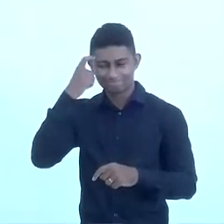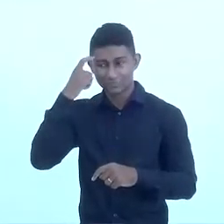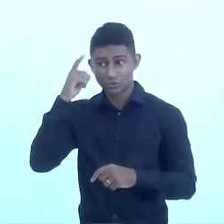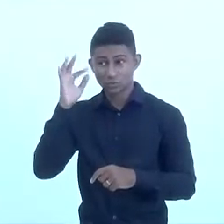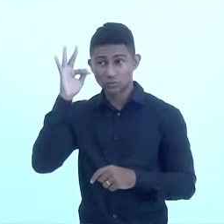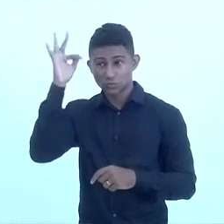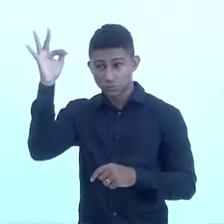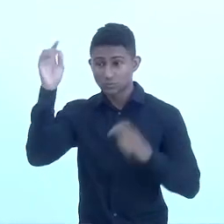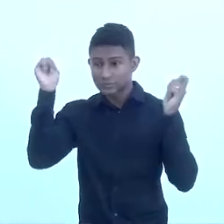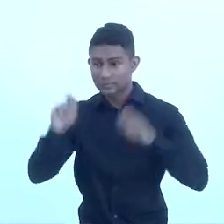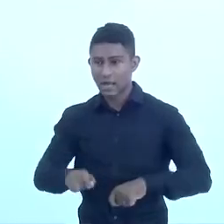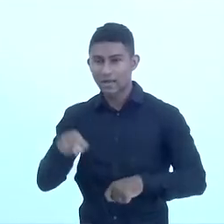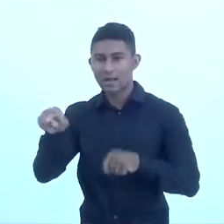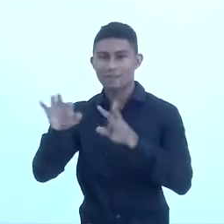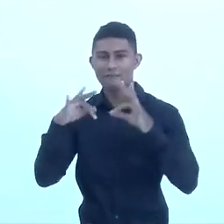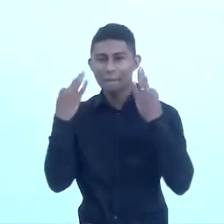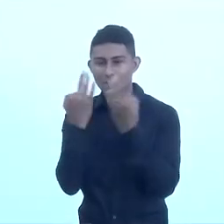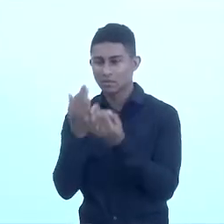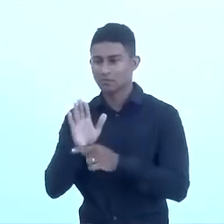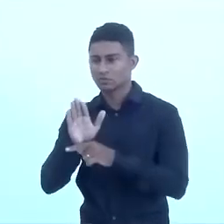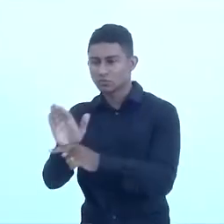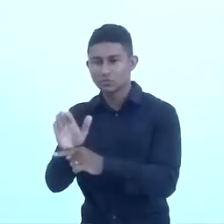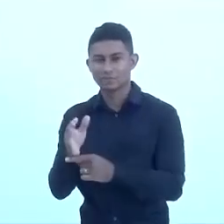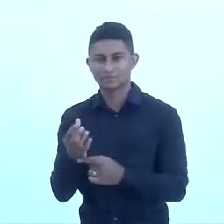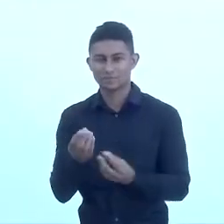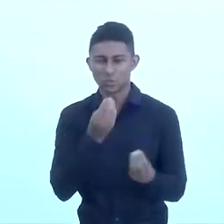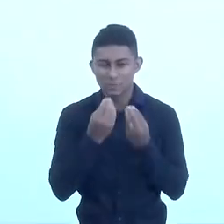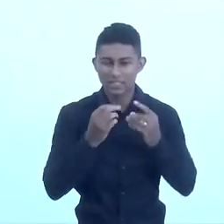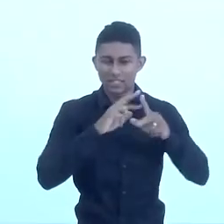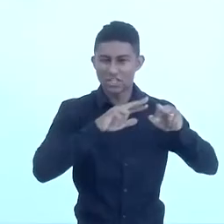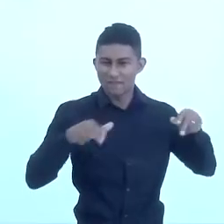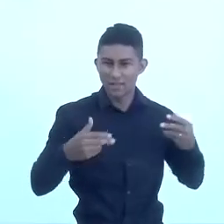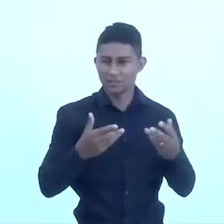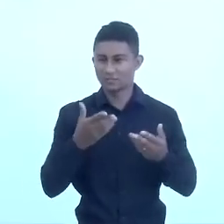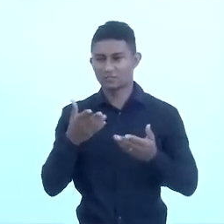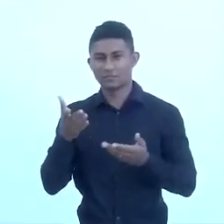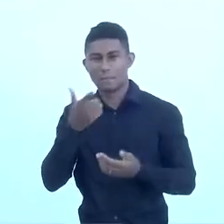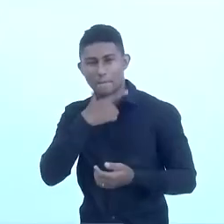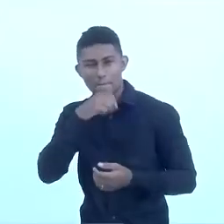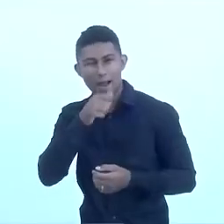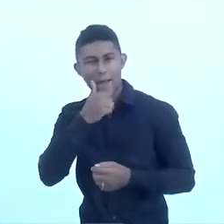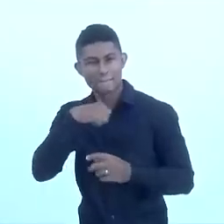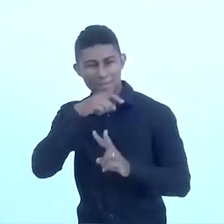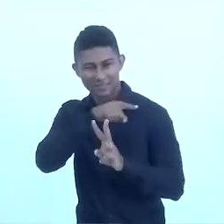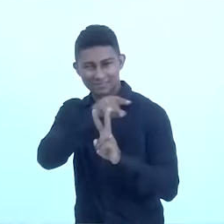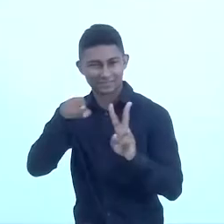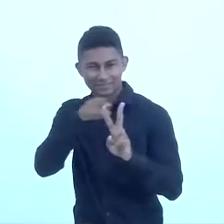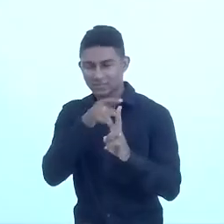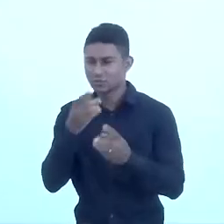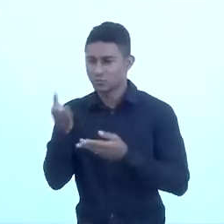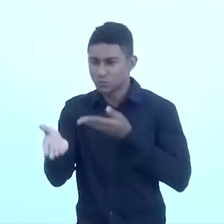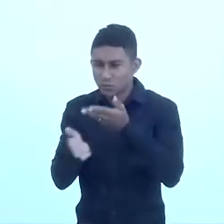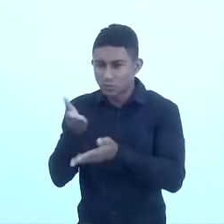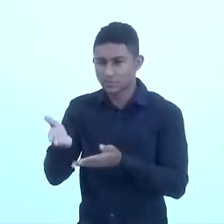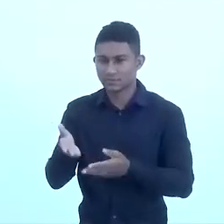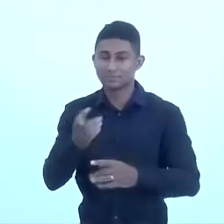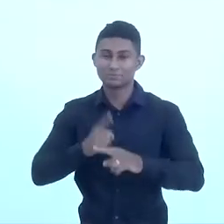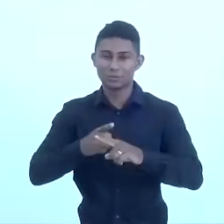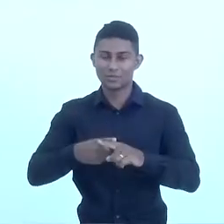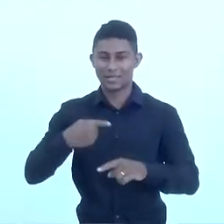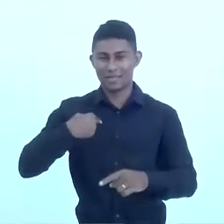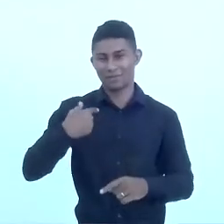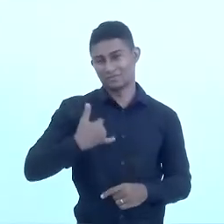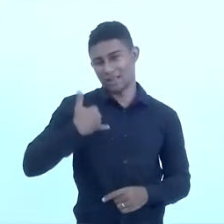me responsabilizar pelo arrimo da minha família. Como era mais novo, eu fiquei mais ou menos como a função